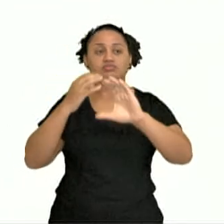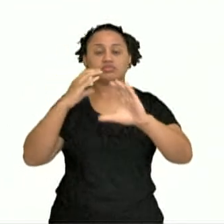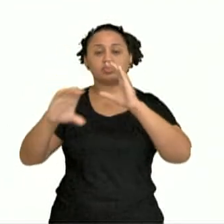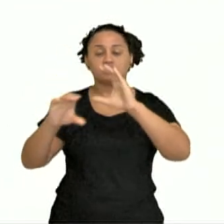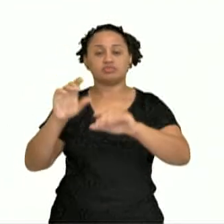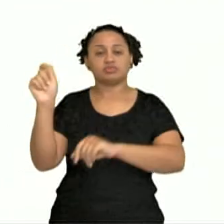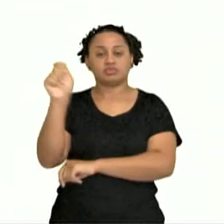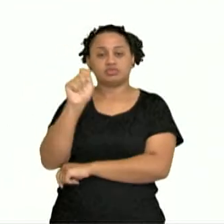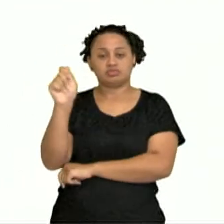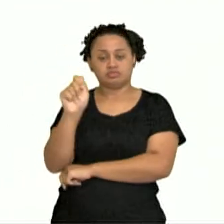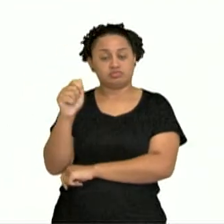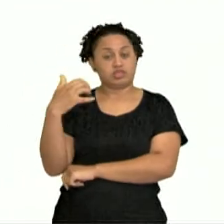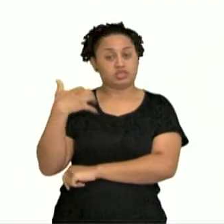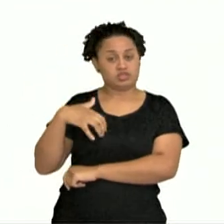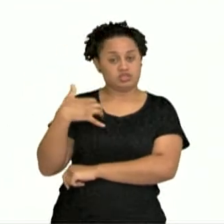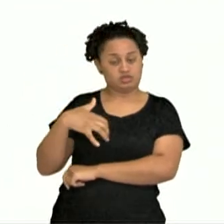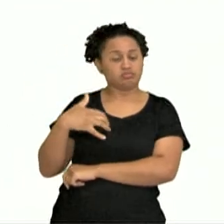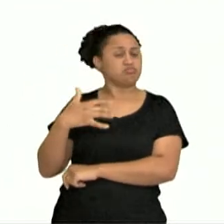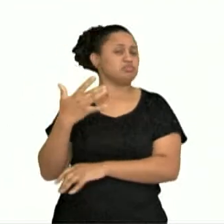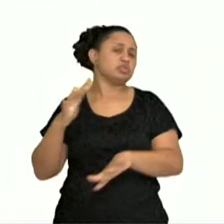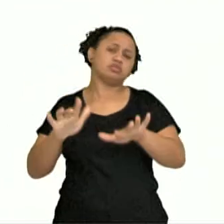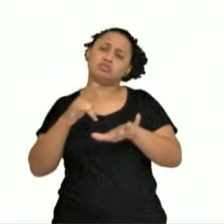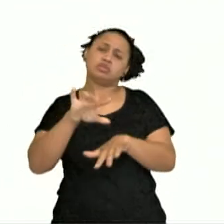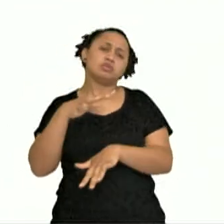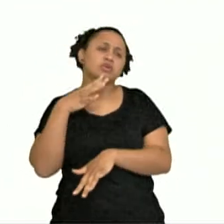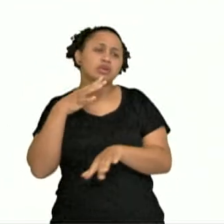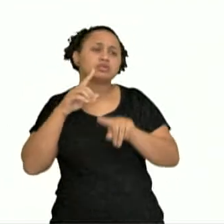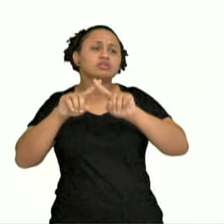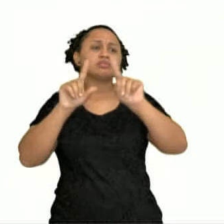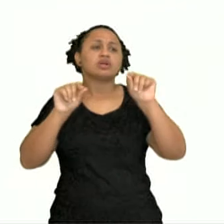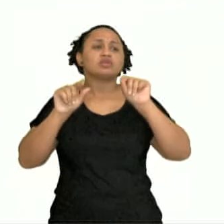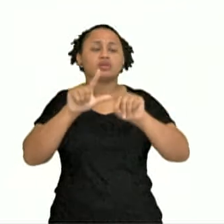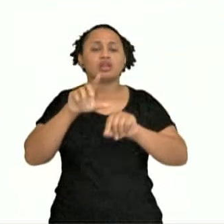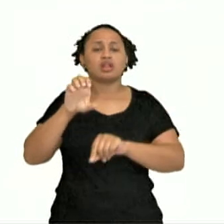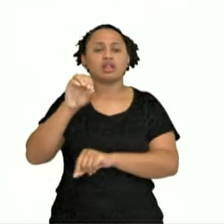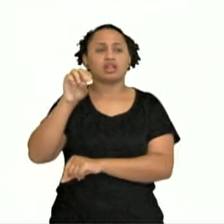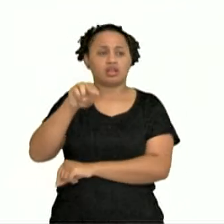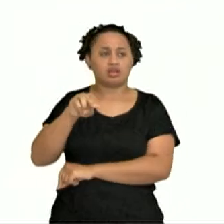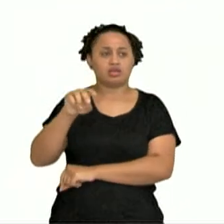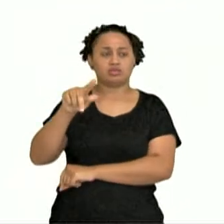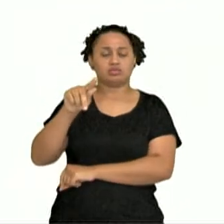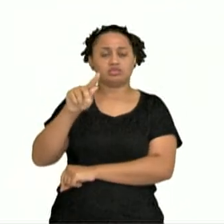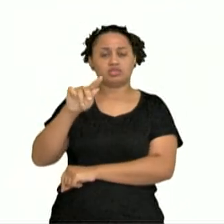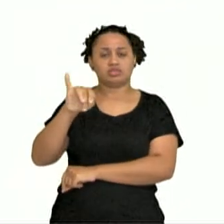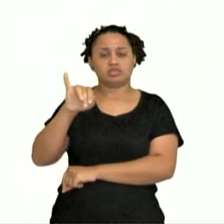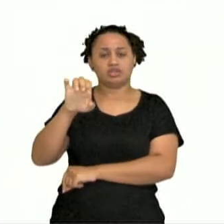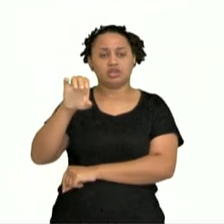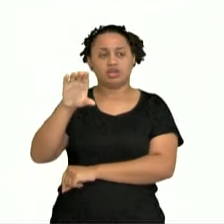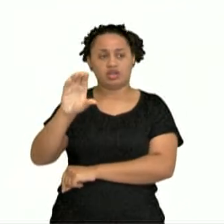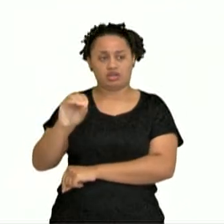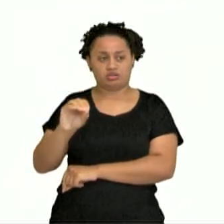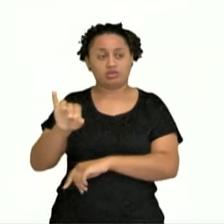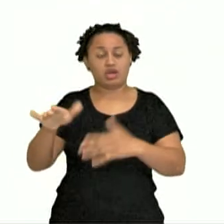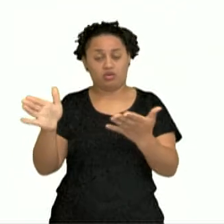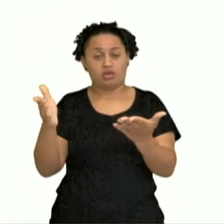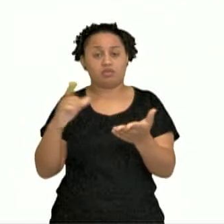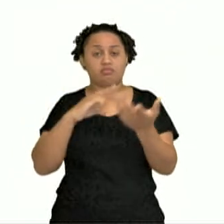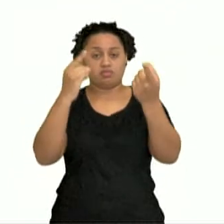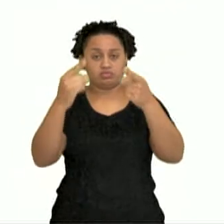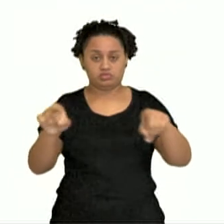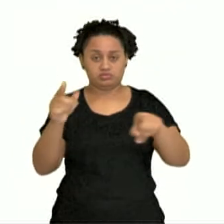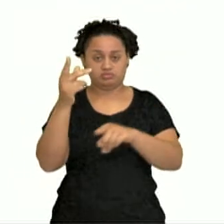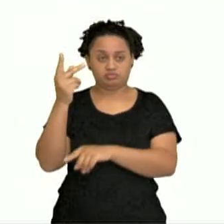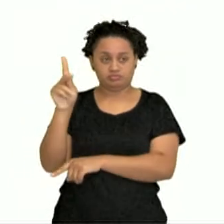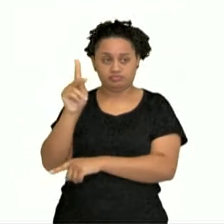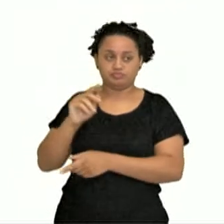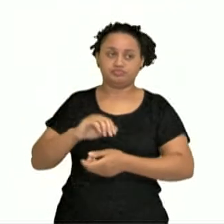não conheçam, chamado León Gieco. Vamos a leer la letra de la música Cada día somos más.